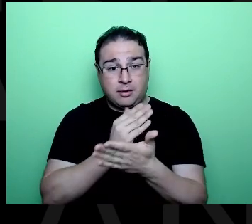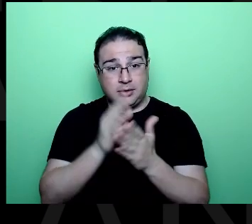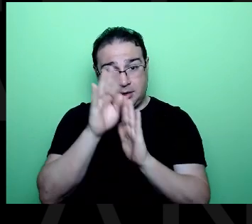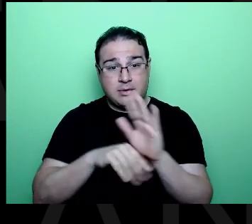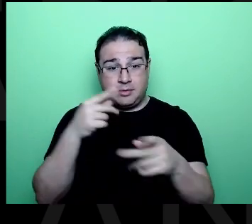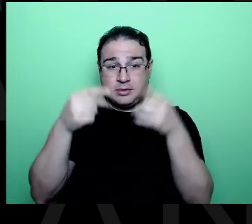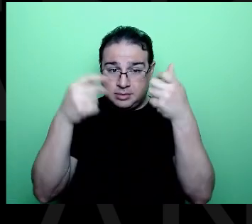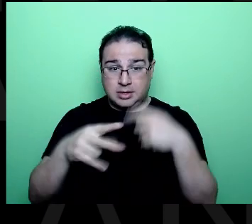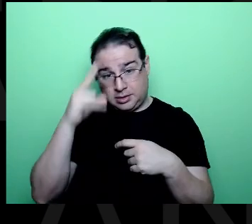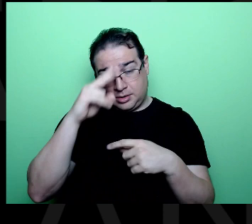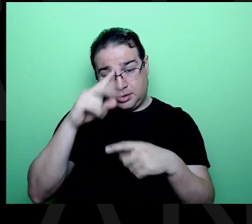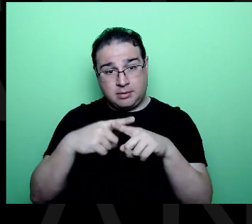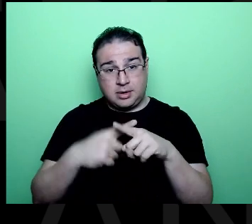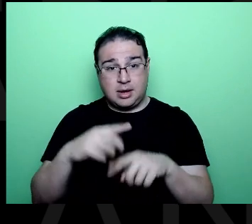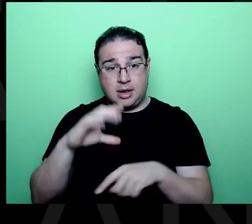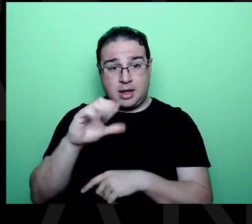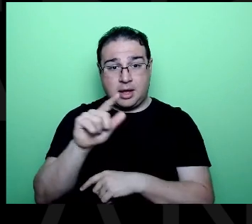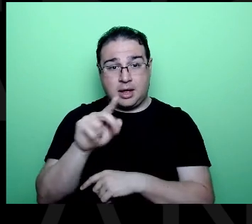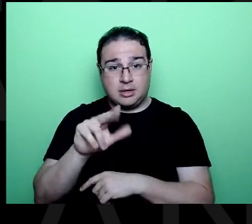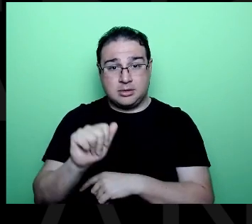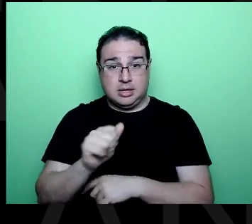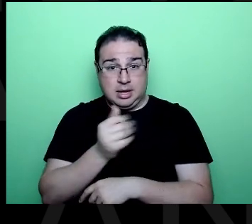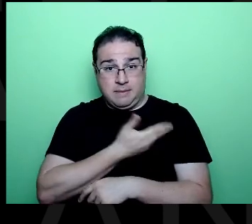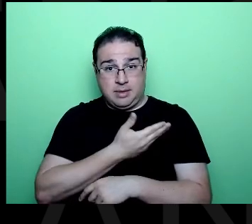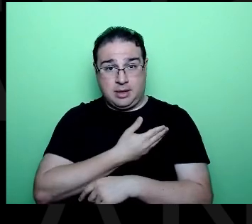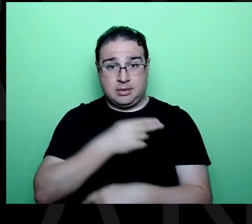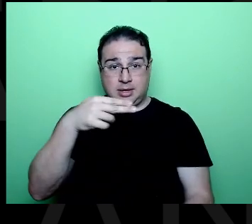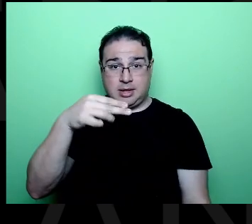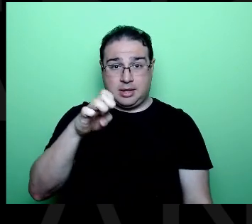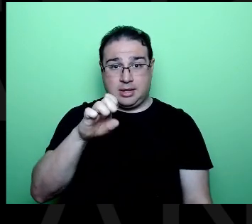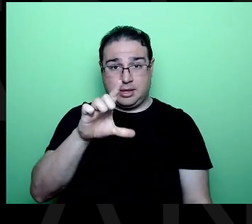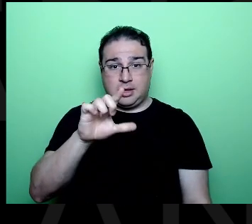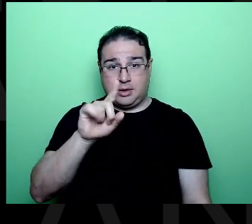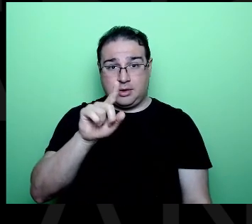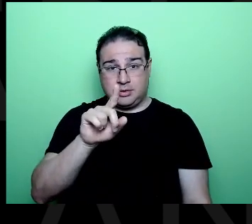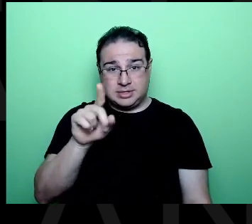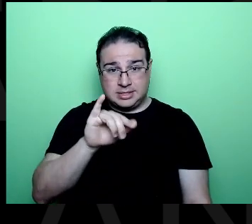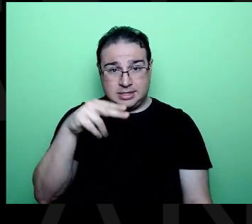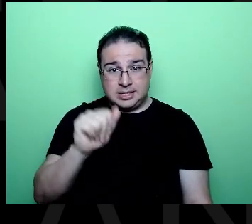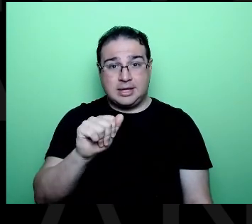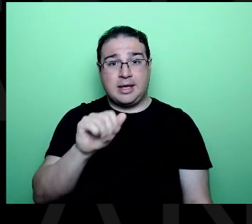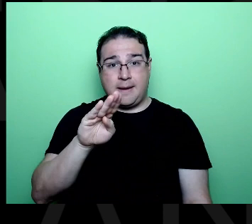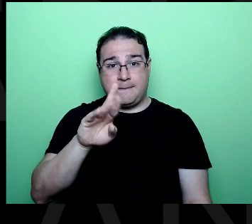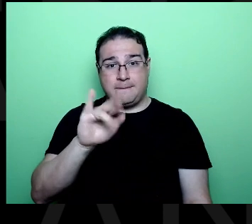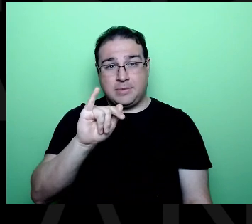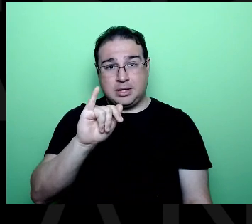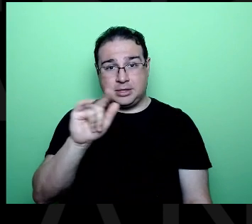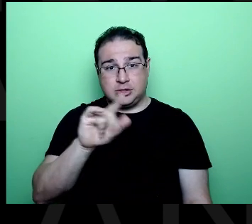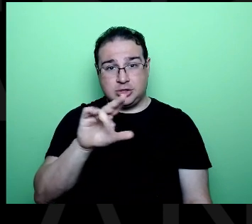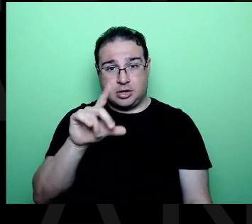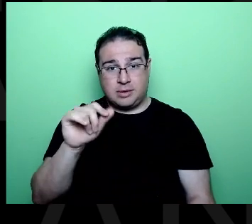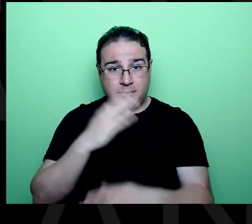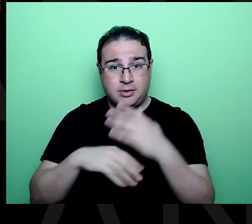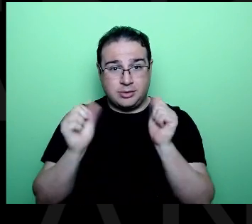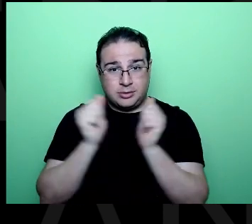uma história, porque ele era muito amigo da Neuzinha Brizola. Sim. Outro dia eu vi o. Os malucos se